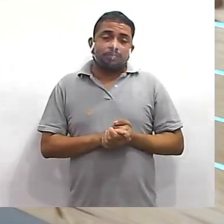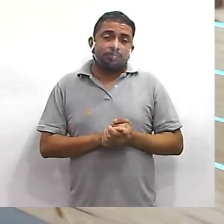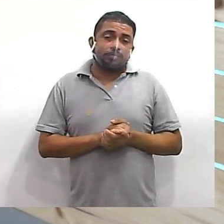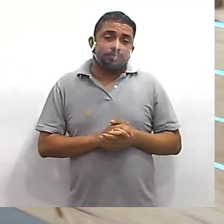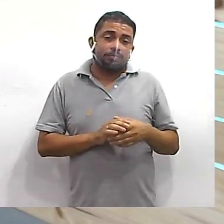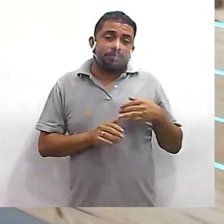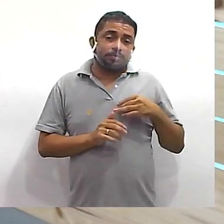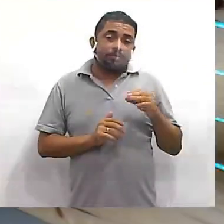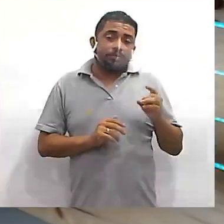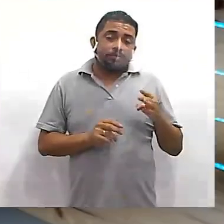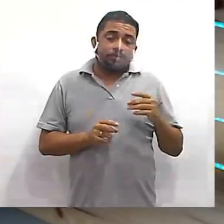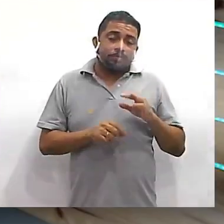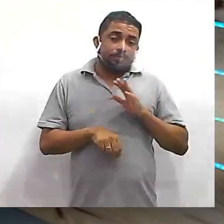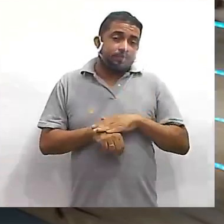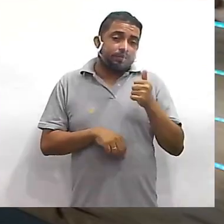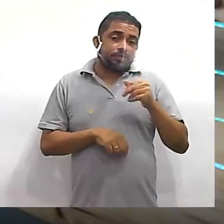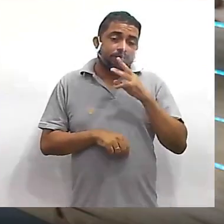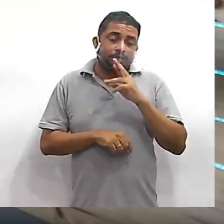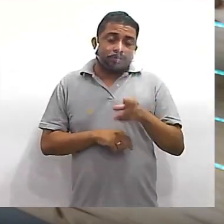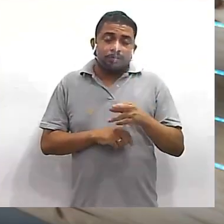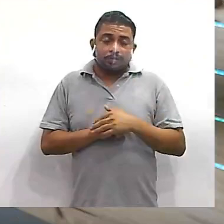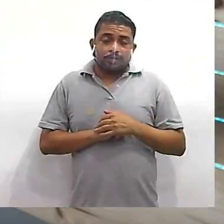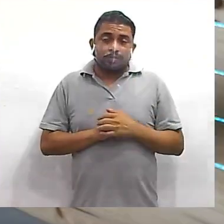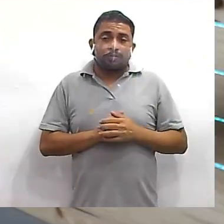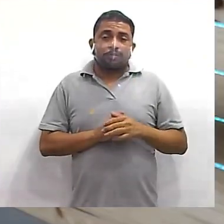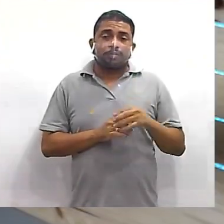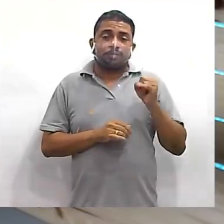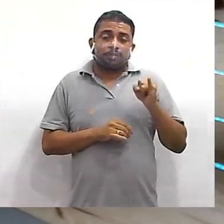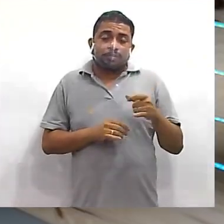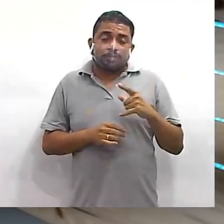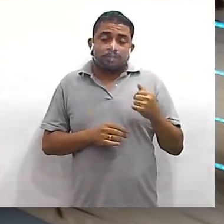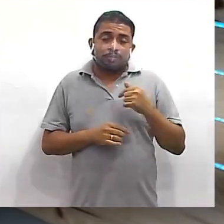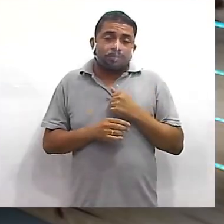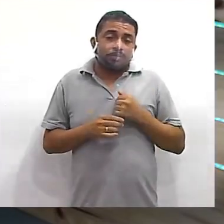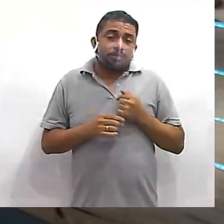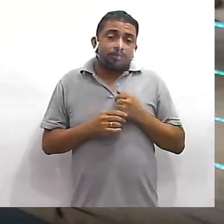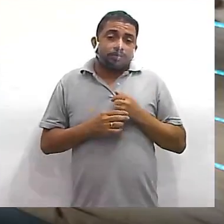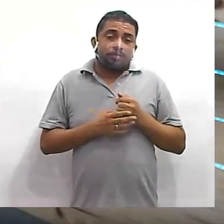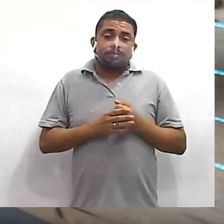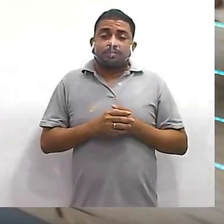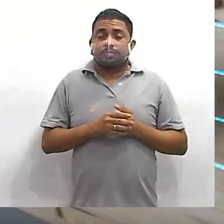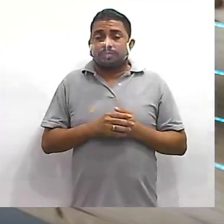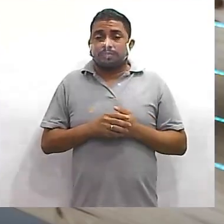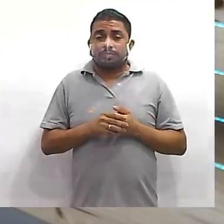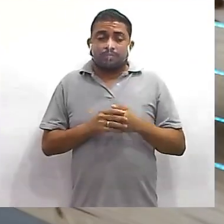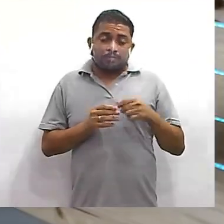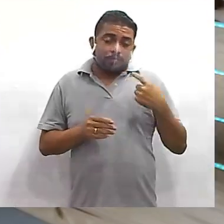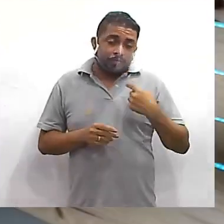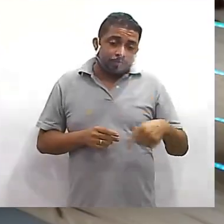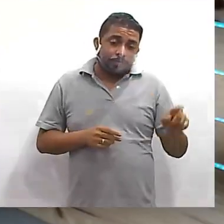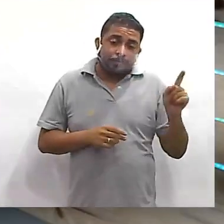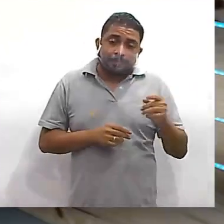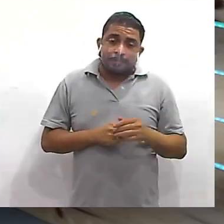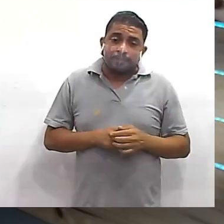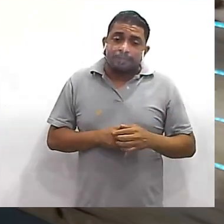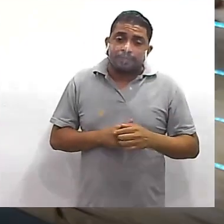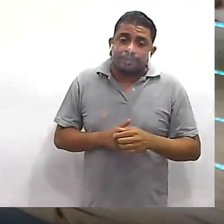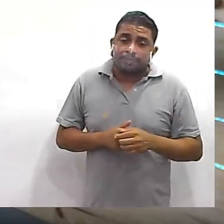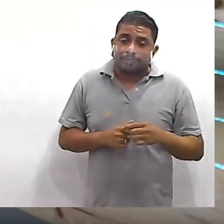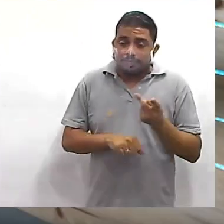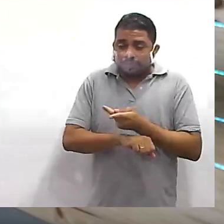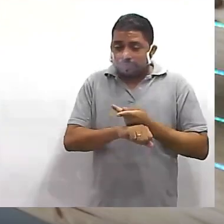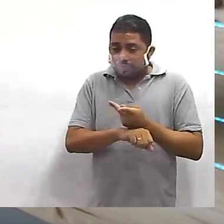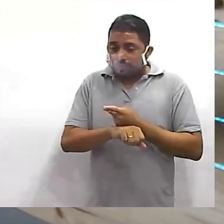buscar o melhor resultado se eu exercer a minha criatividade, se eu exercer a minha saída da zona de conforto para ir buscar